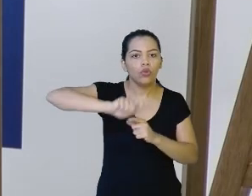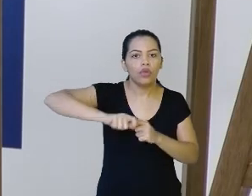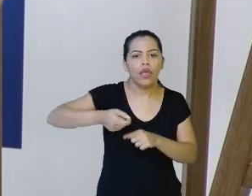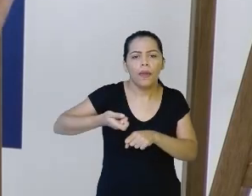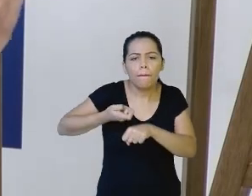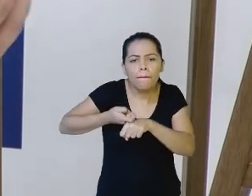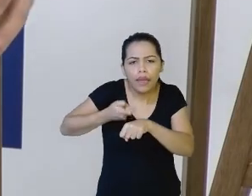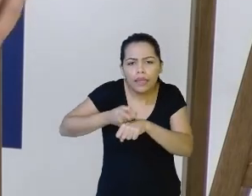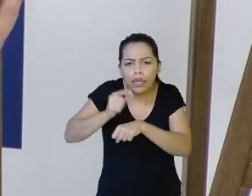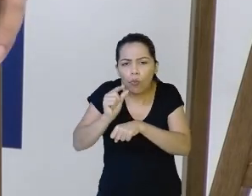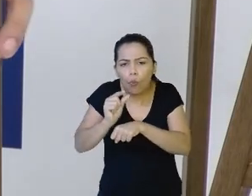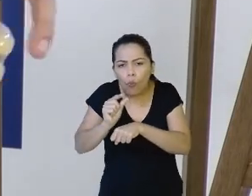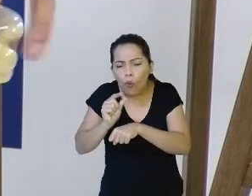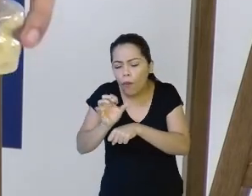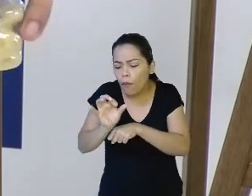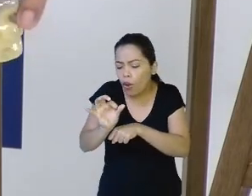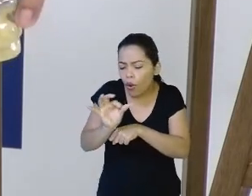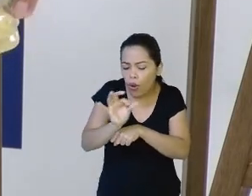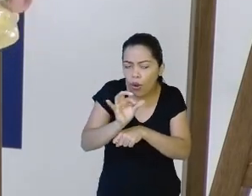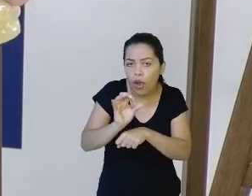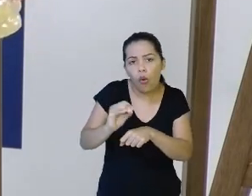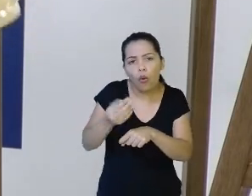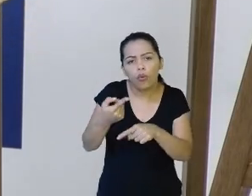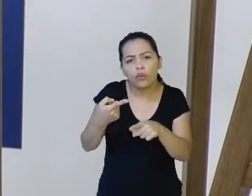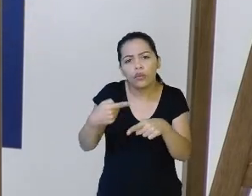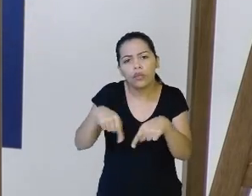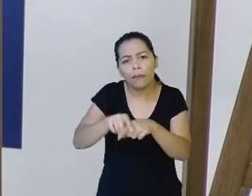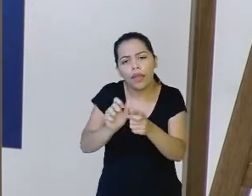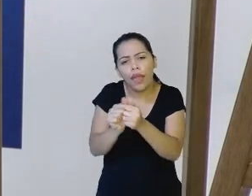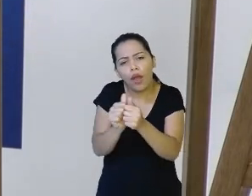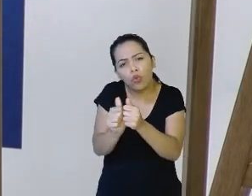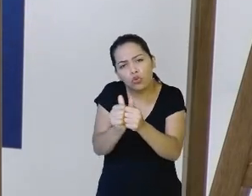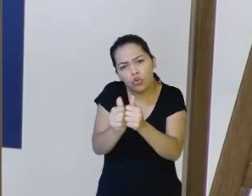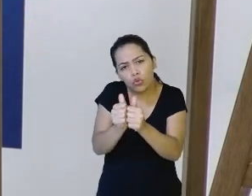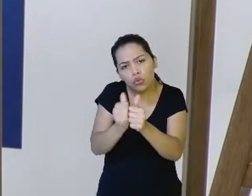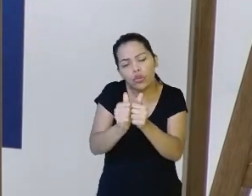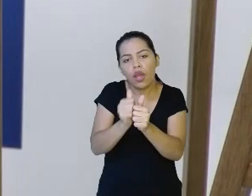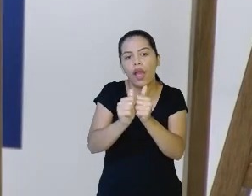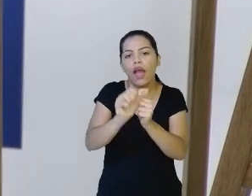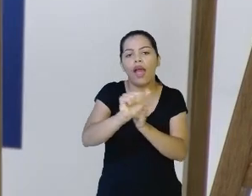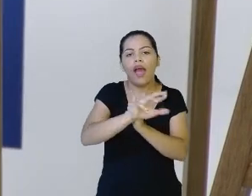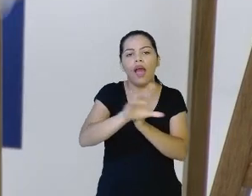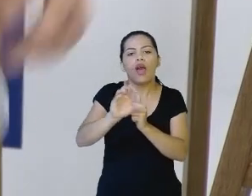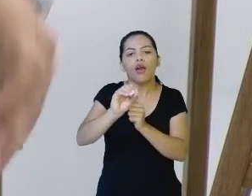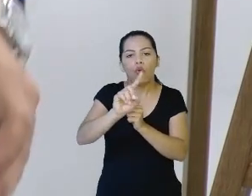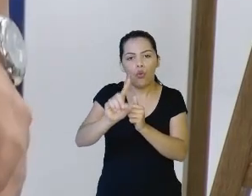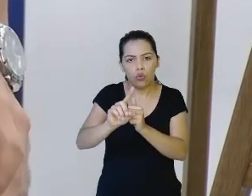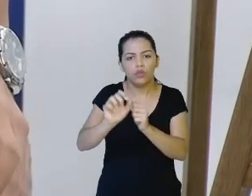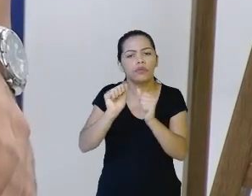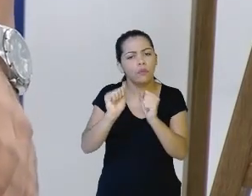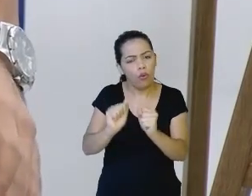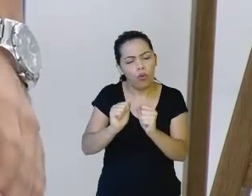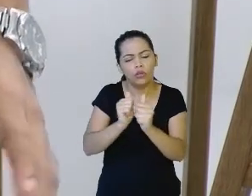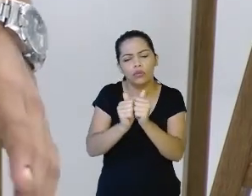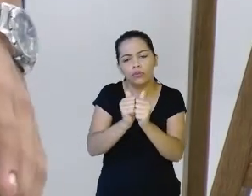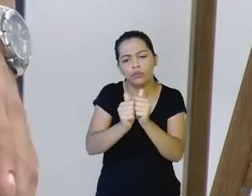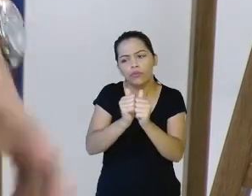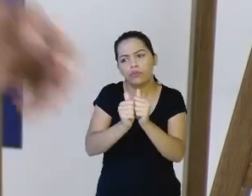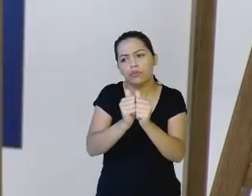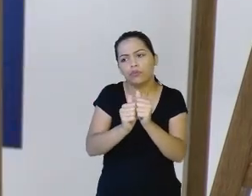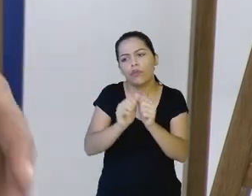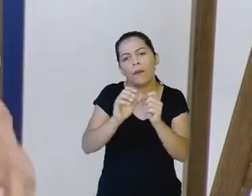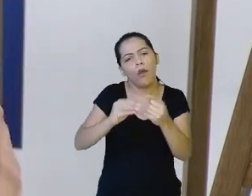pedrinhas pequenas, miçanga, tal, para fazer o som. Então eu vou colocar aqui arroz. Pode certo?